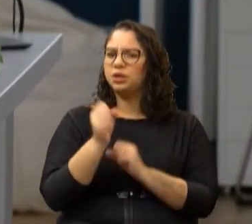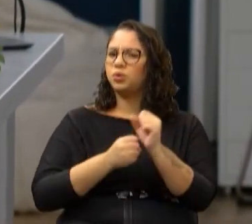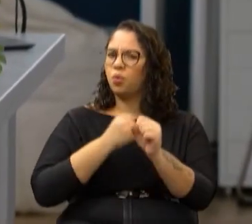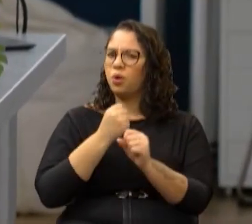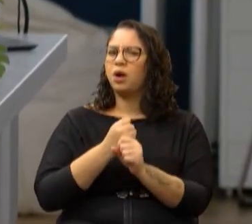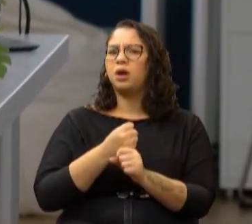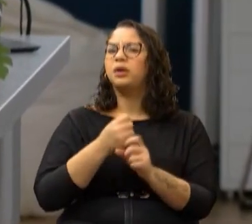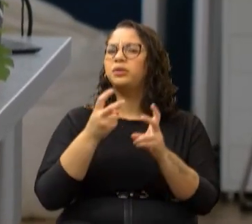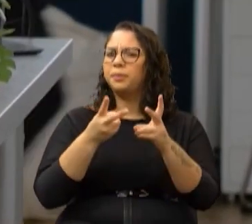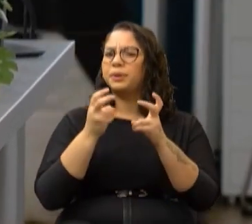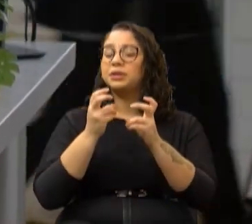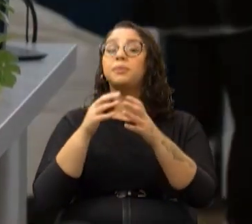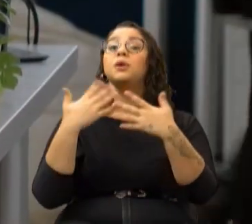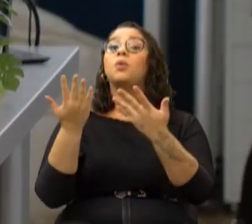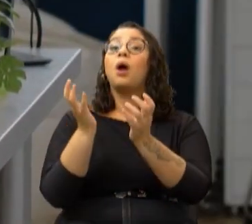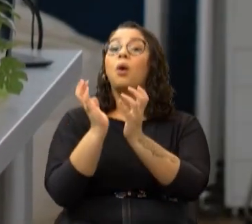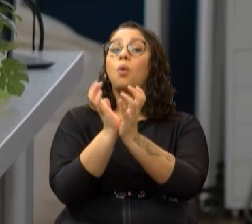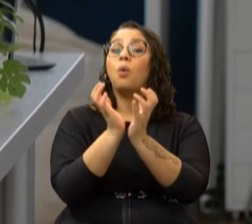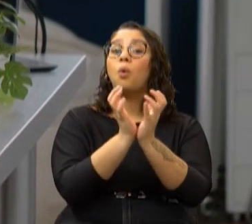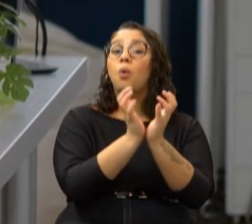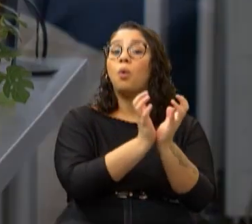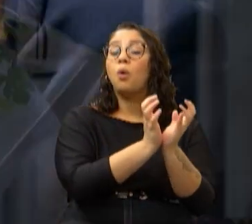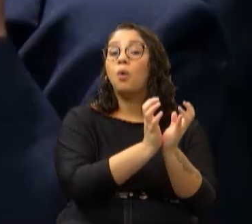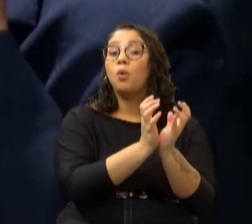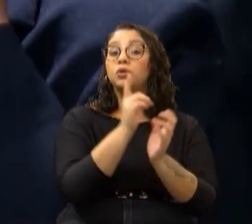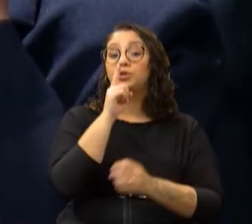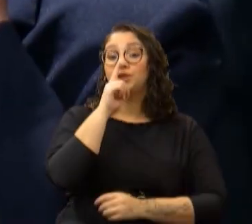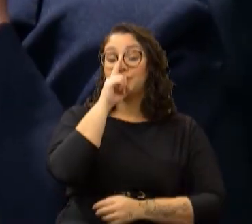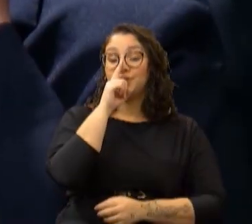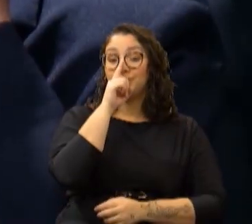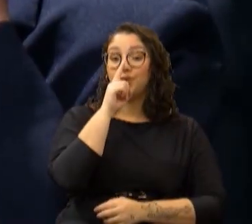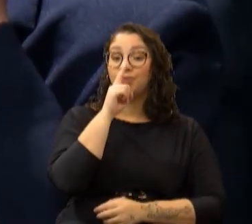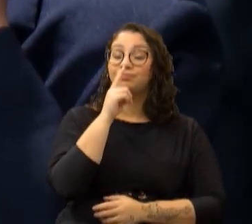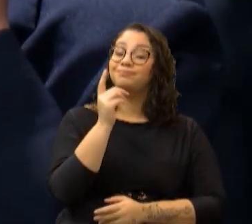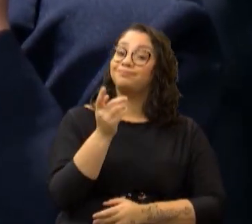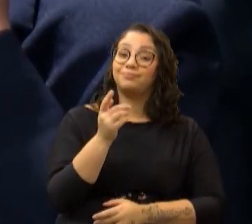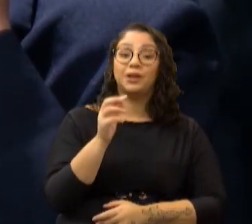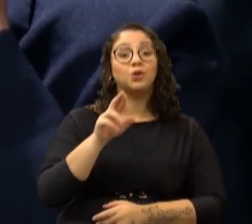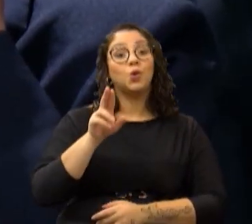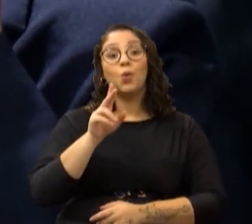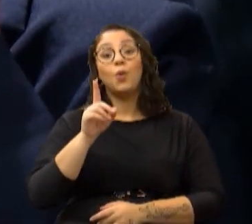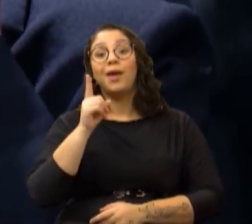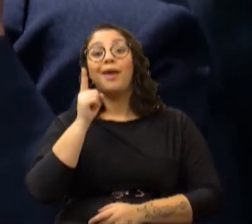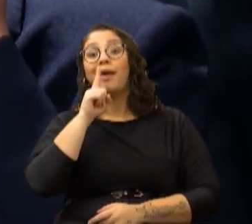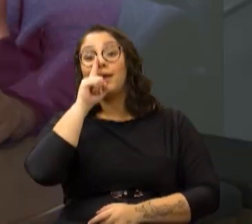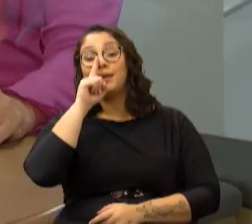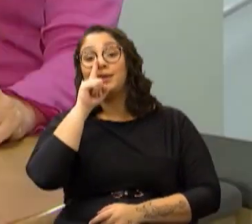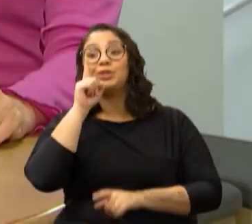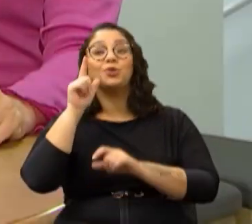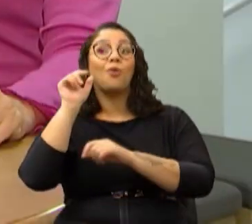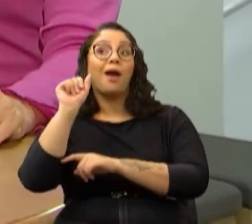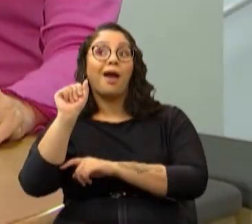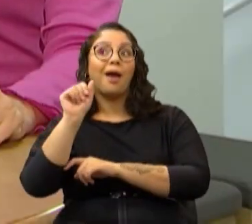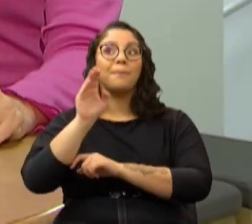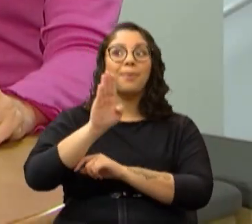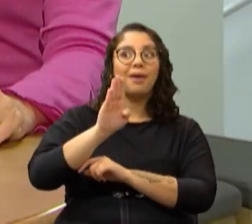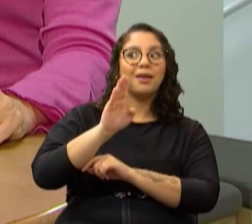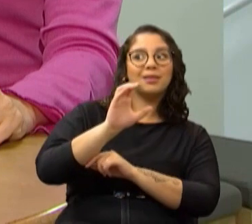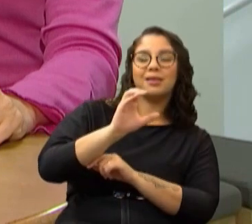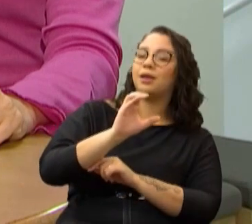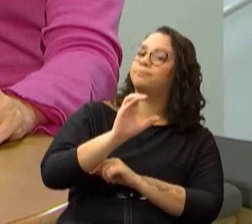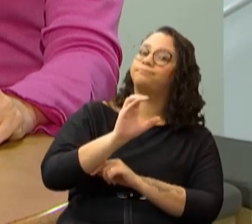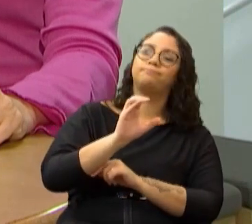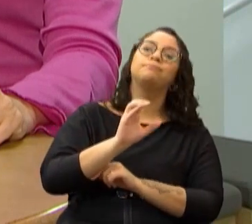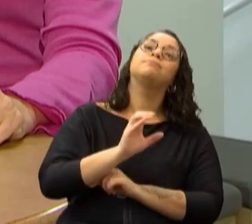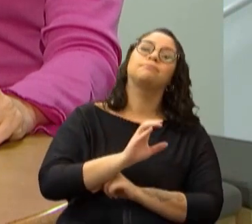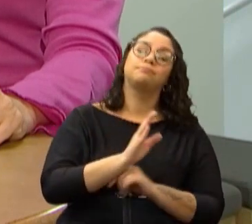está 20% ao ano, observe a classificação de risco daquela instituição. Ela muito provavelmente não vai estar entre os riscos de letra A, nem de